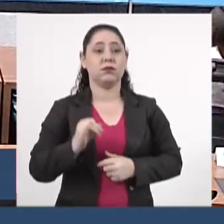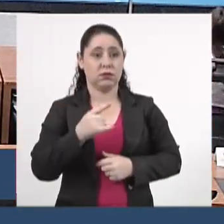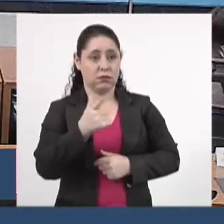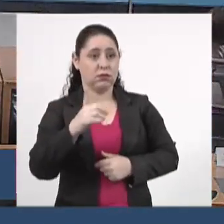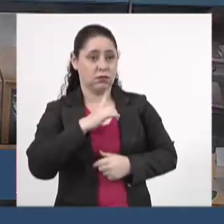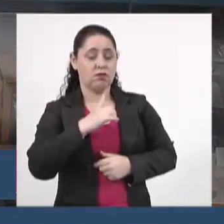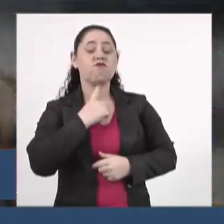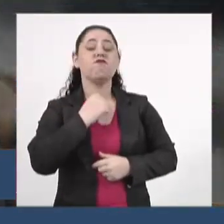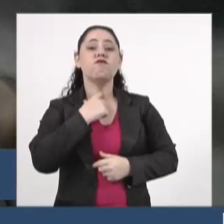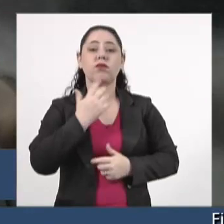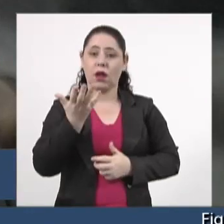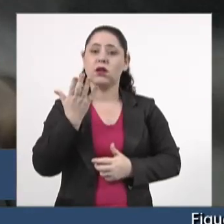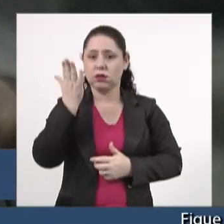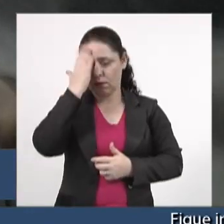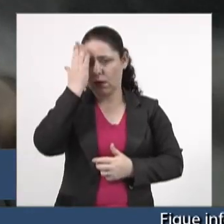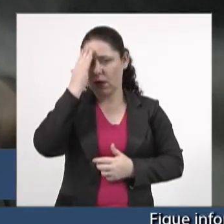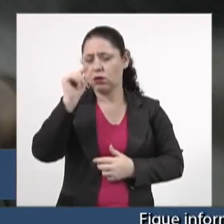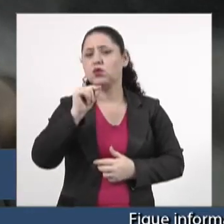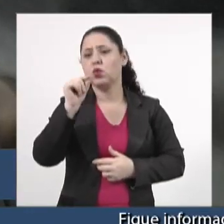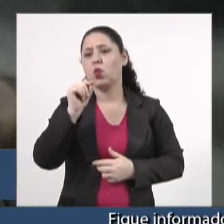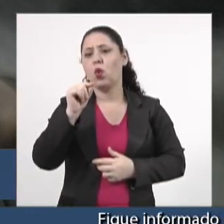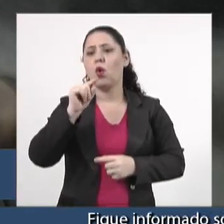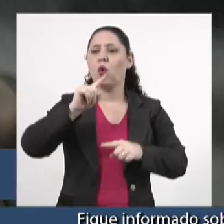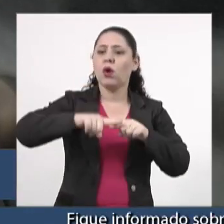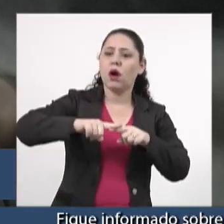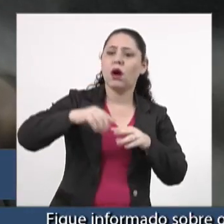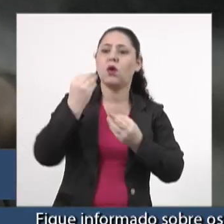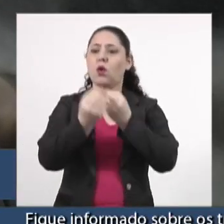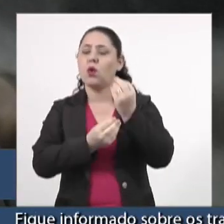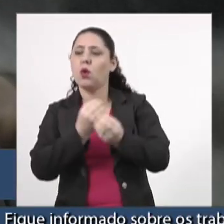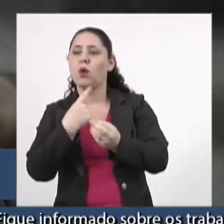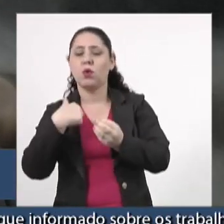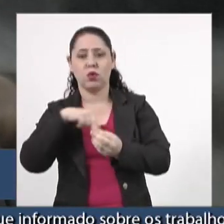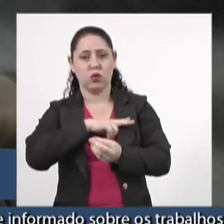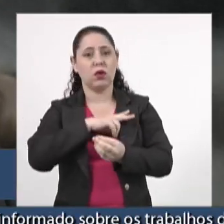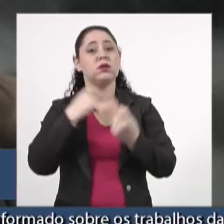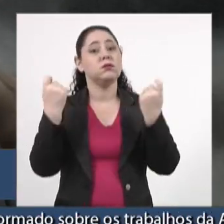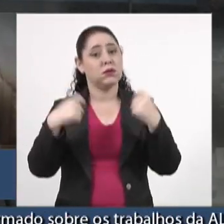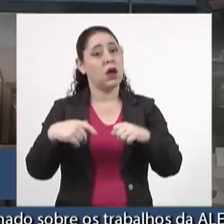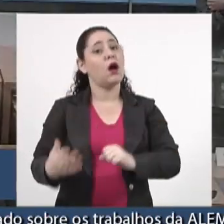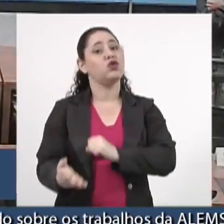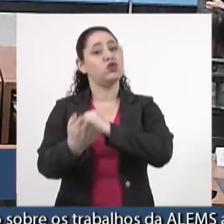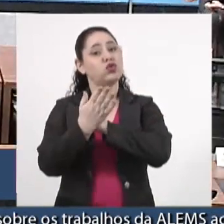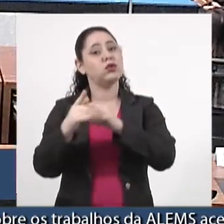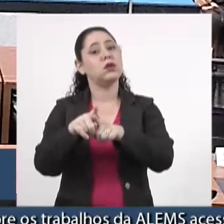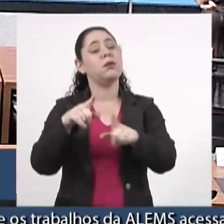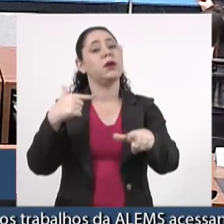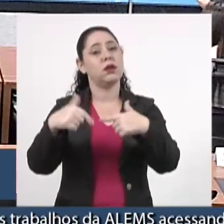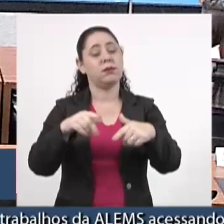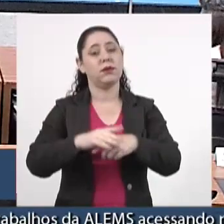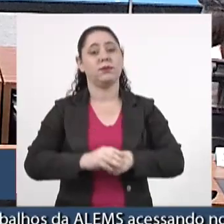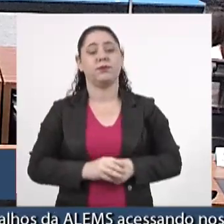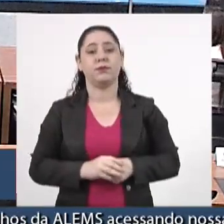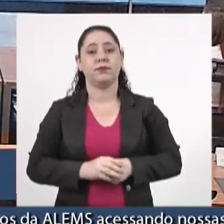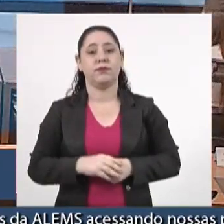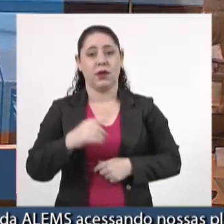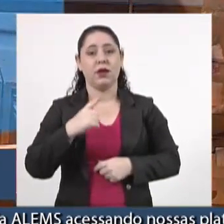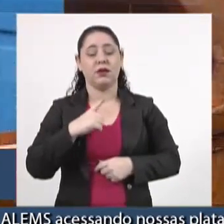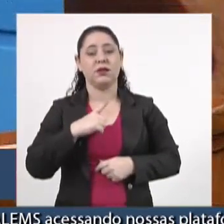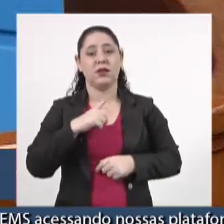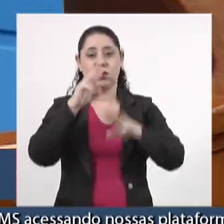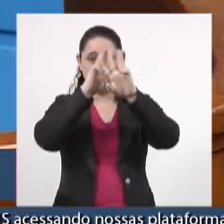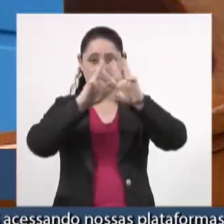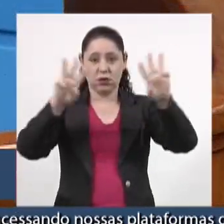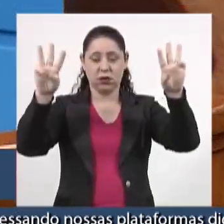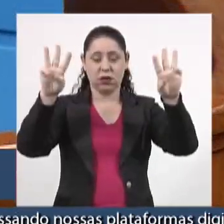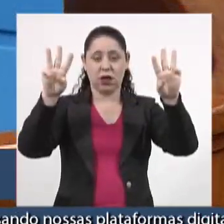mais interesse em saber mais sobre os casos, sobre como que nós precisamos de ajuda também para trabalhar, né? Nós temos o nosso site,